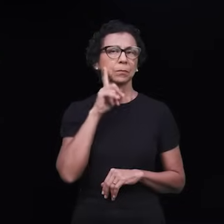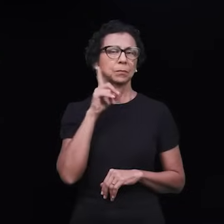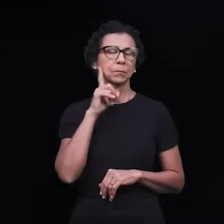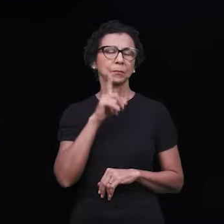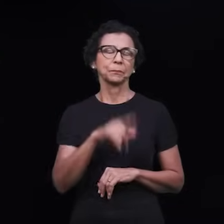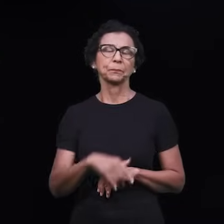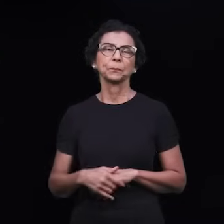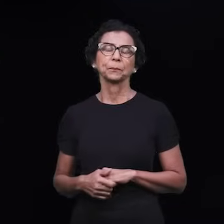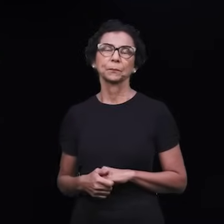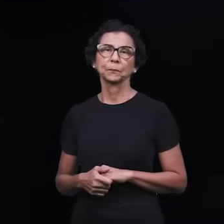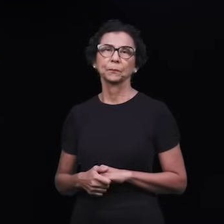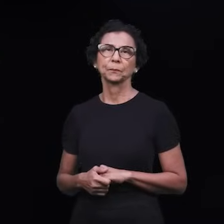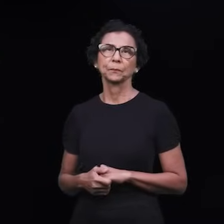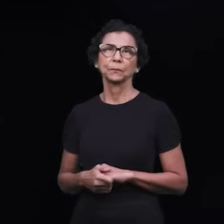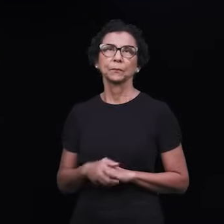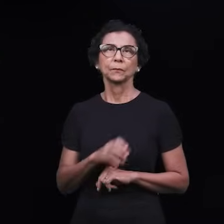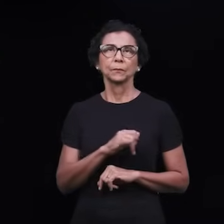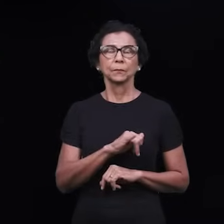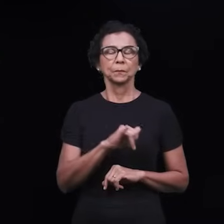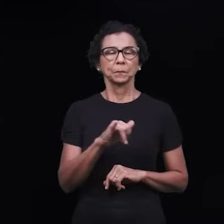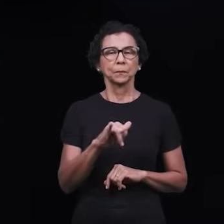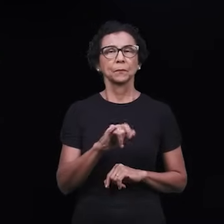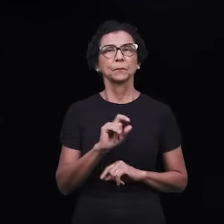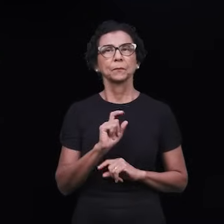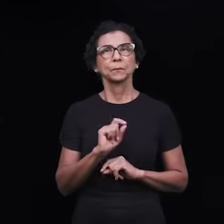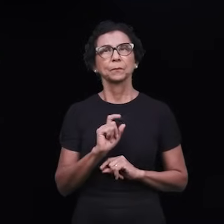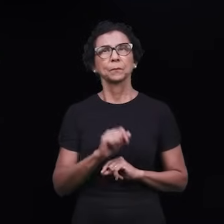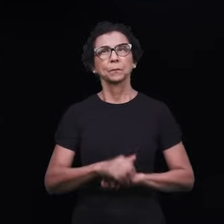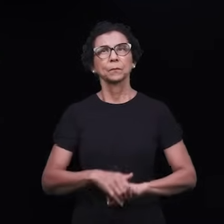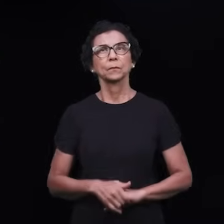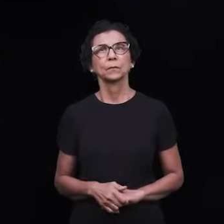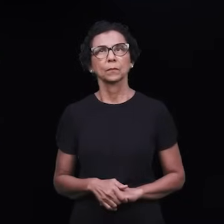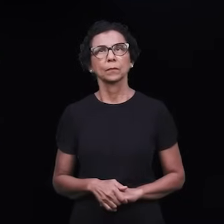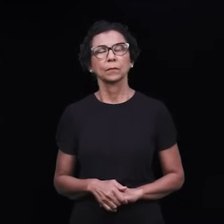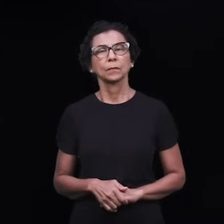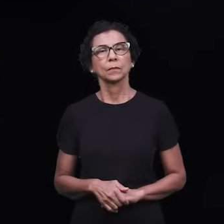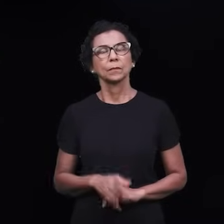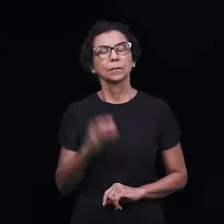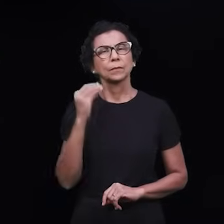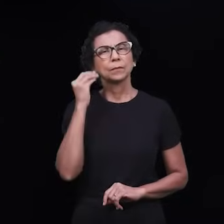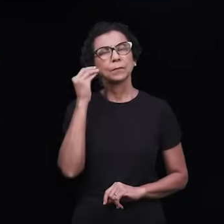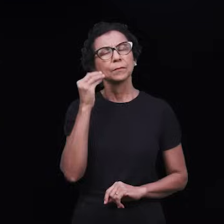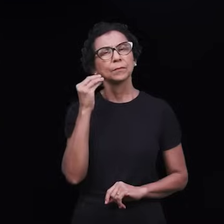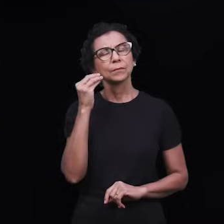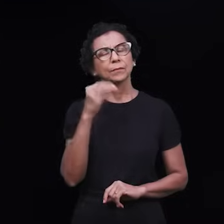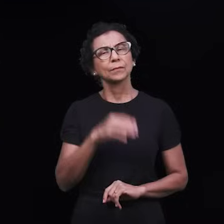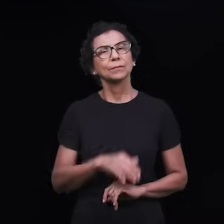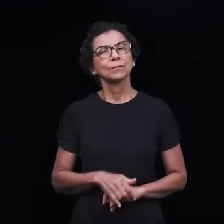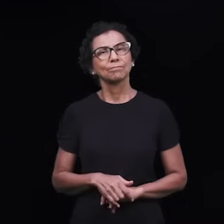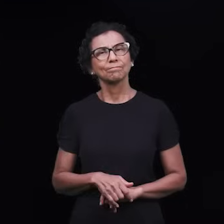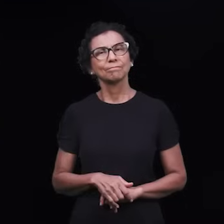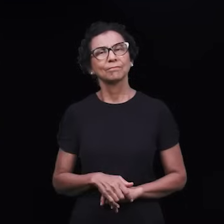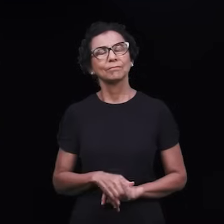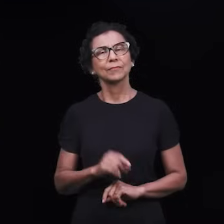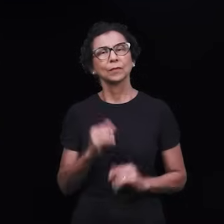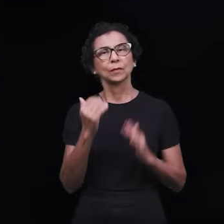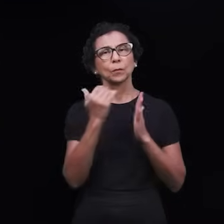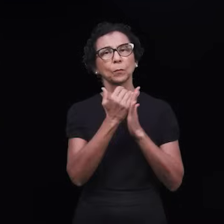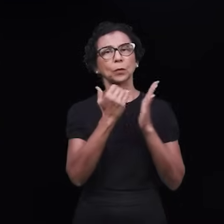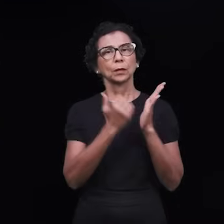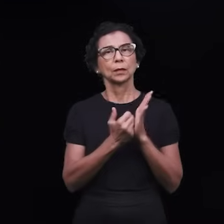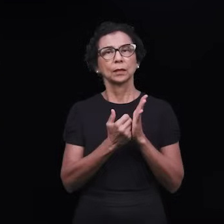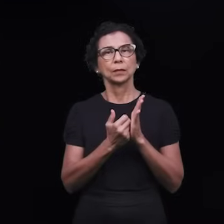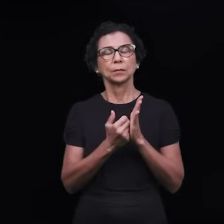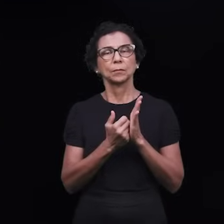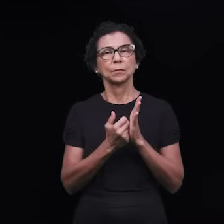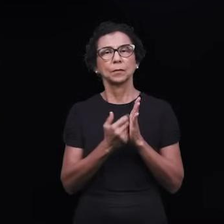pastor Donald Pilton. Eu gostaria de deixar aqui, irmãos, uma experiência breve, o que tem sido para mim o Evangelho